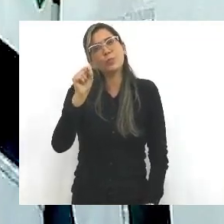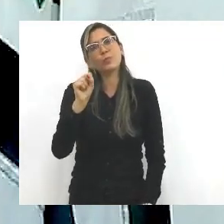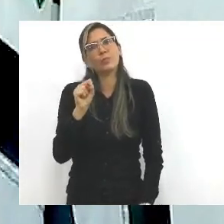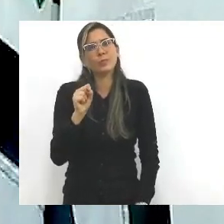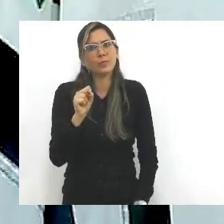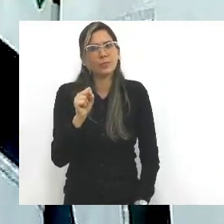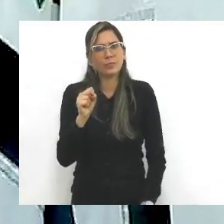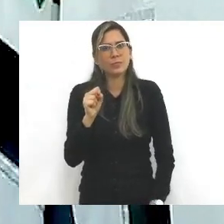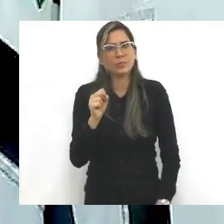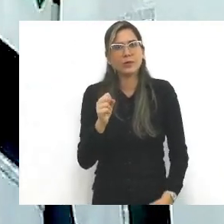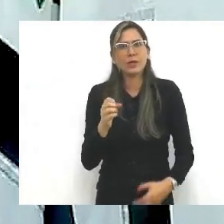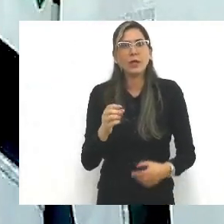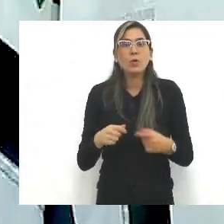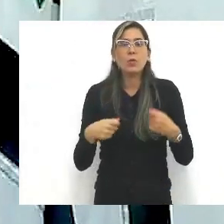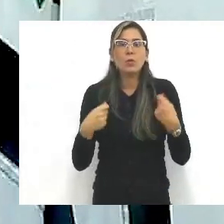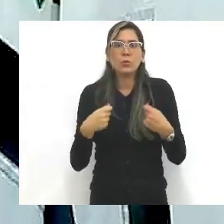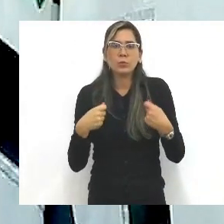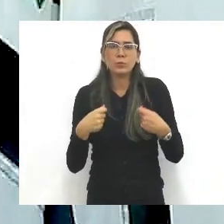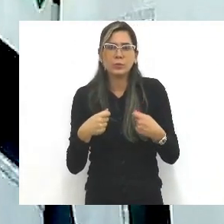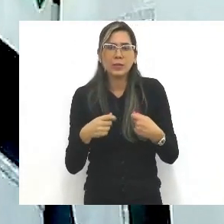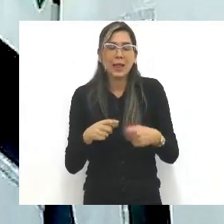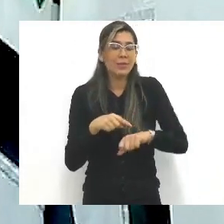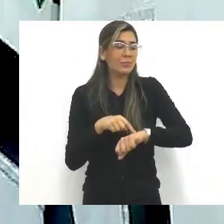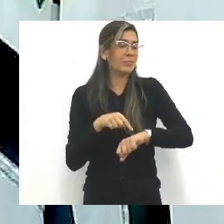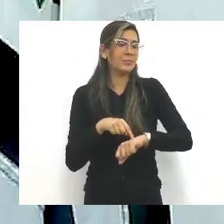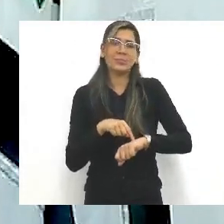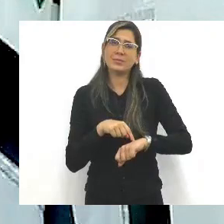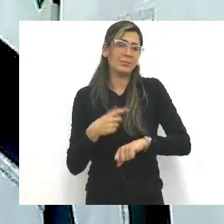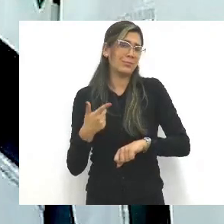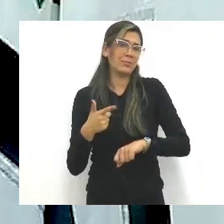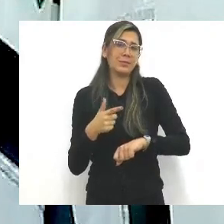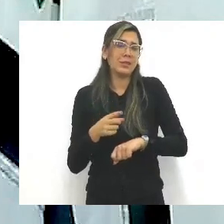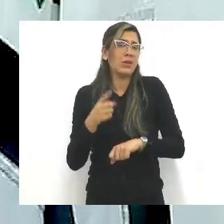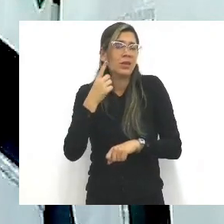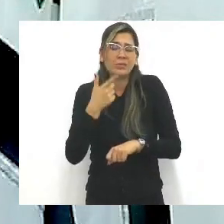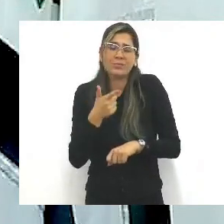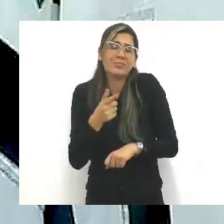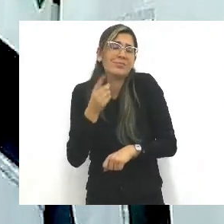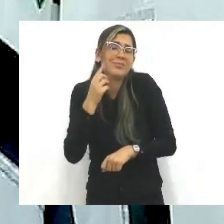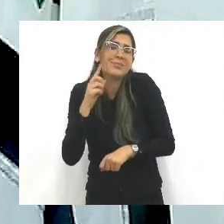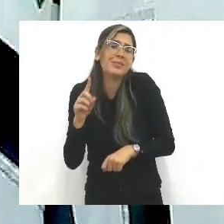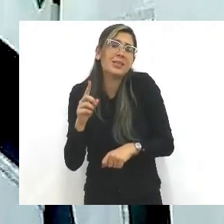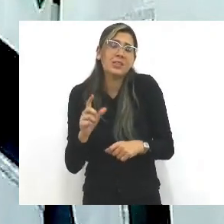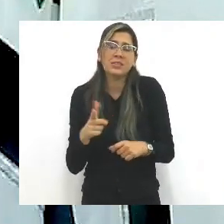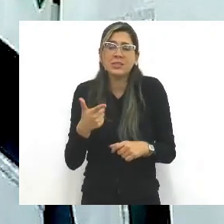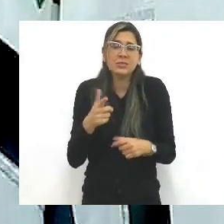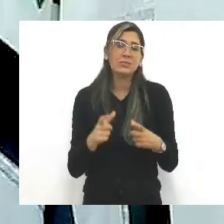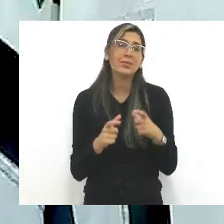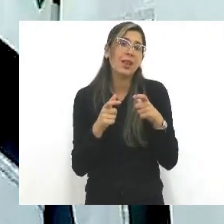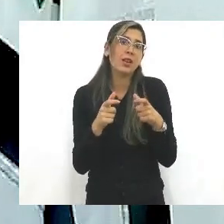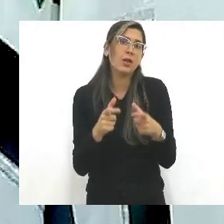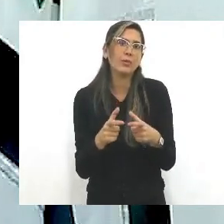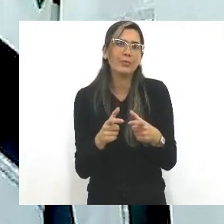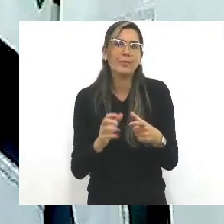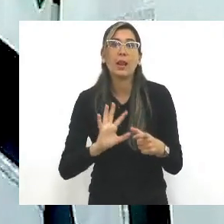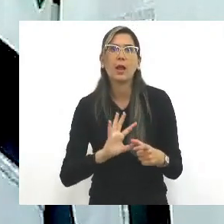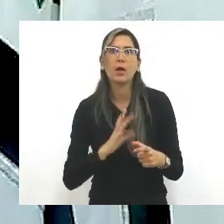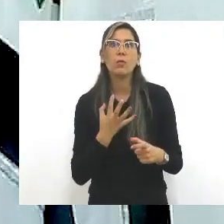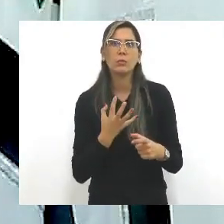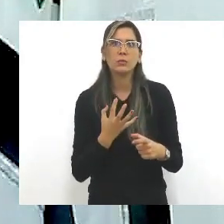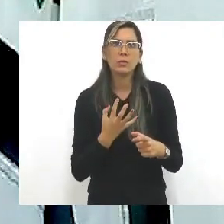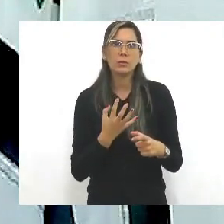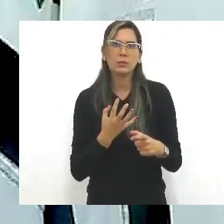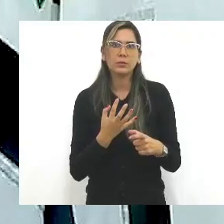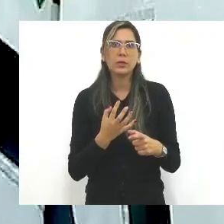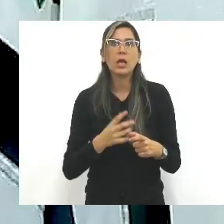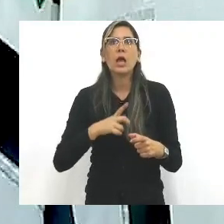A emergência, ela não tem hora, não tem data, não tem local para acontecer. Ela simplesmente acontece.